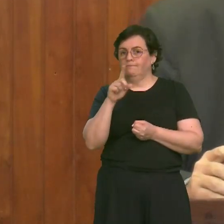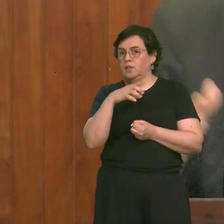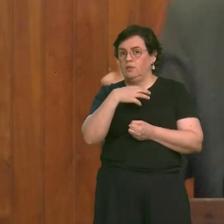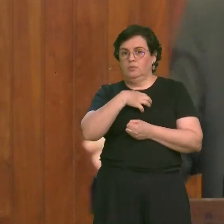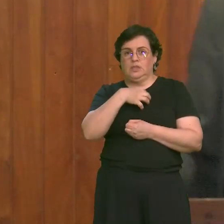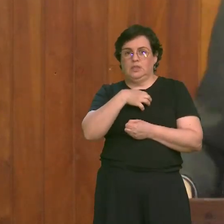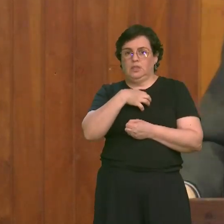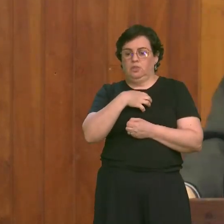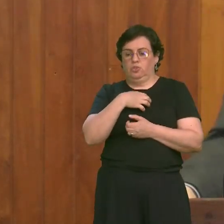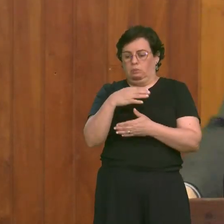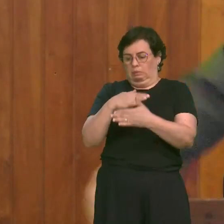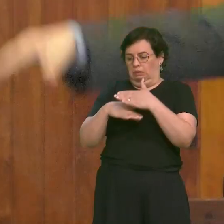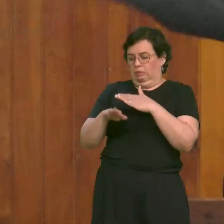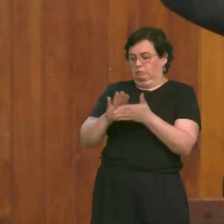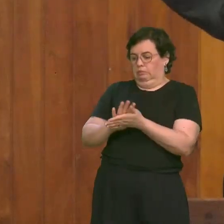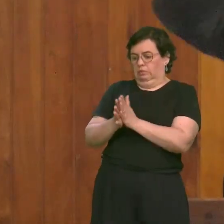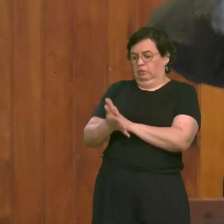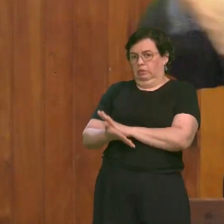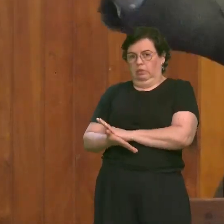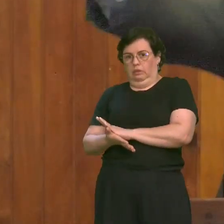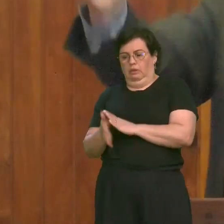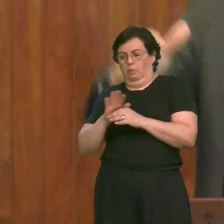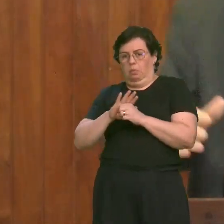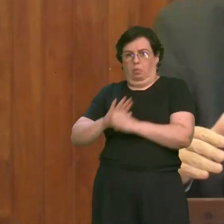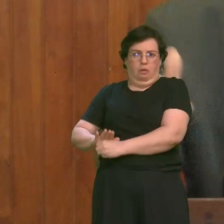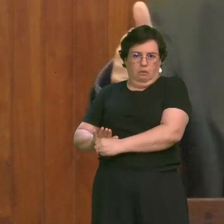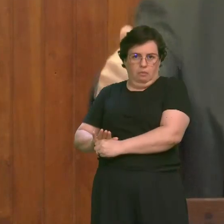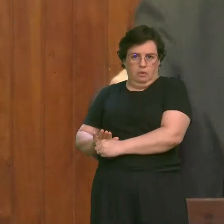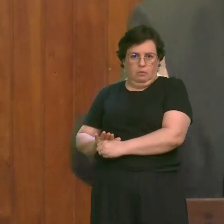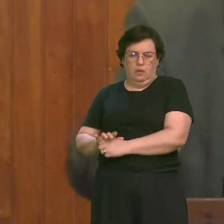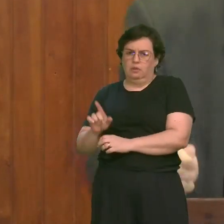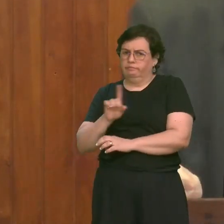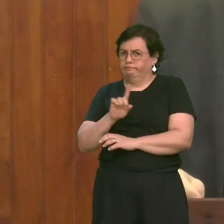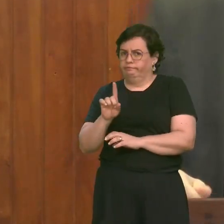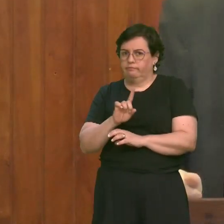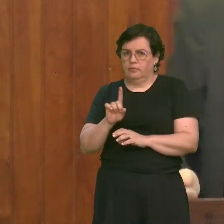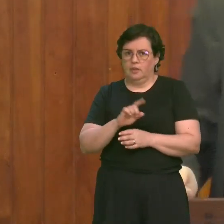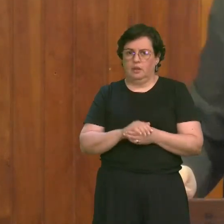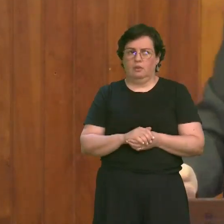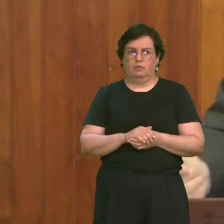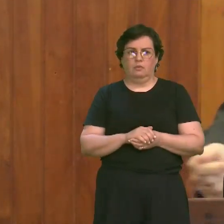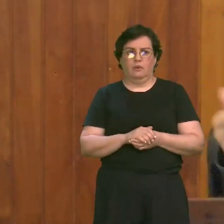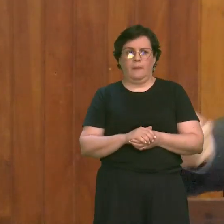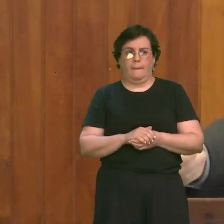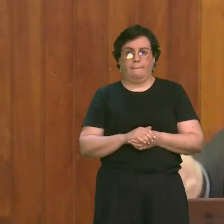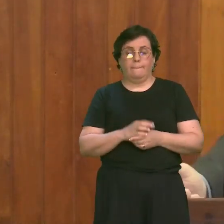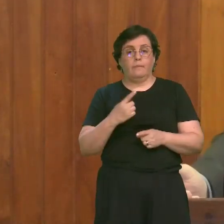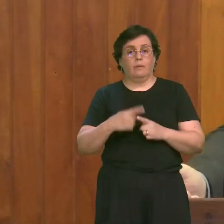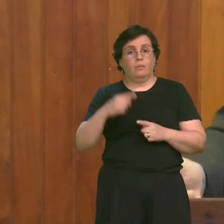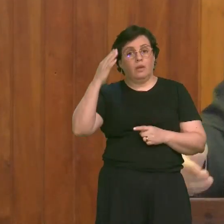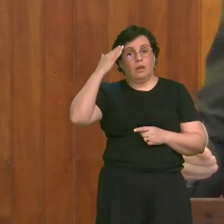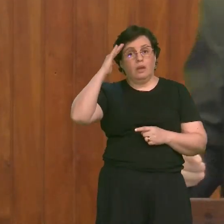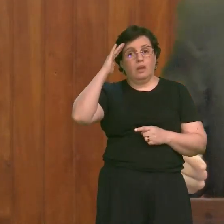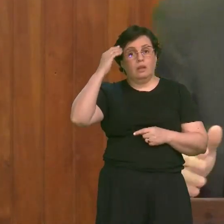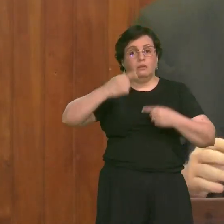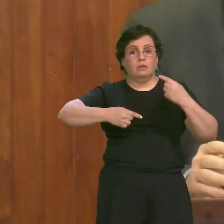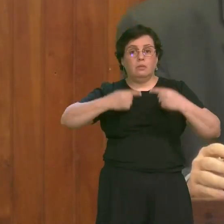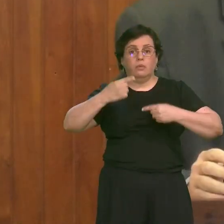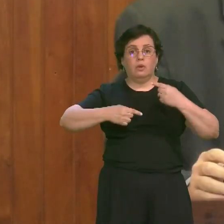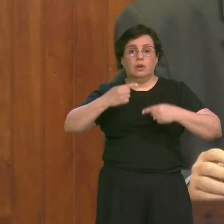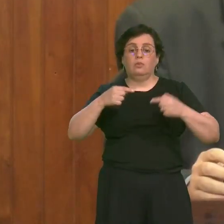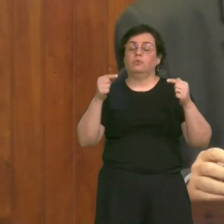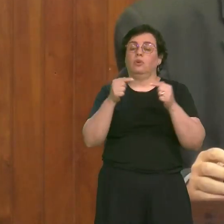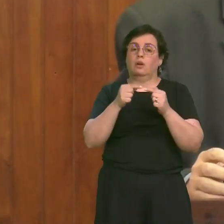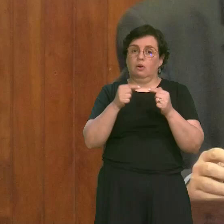me senti em momento algum rebaixado não me senti eu pessoalmente não me senti humilhado eu de forma nenhuma porque entendo que política são